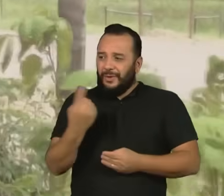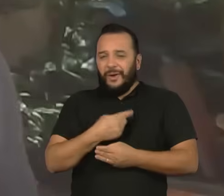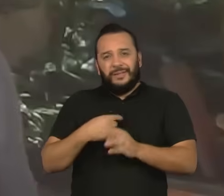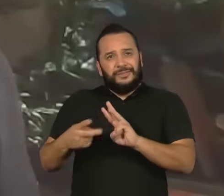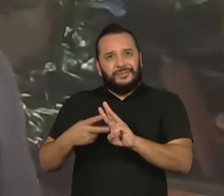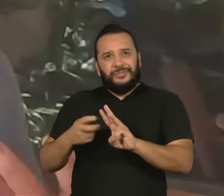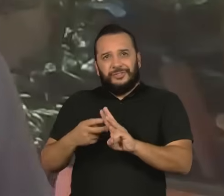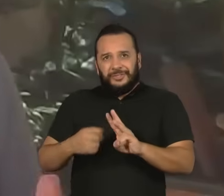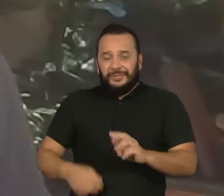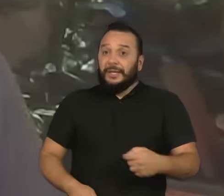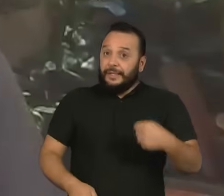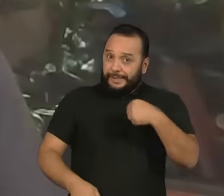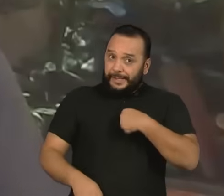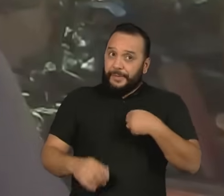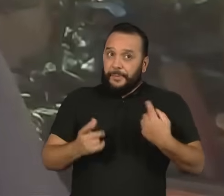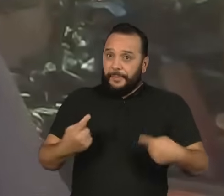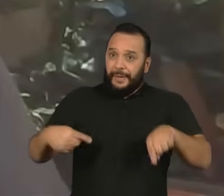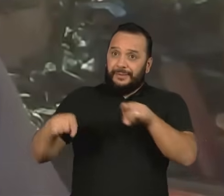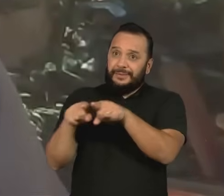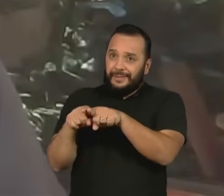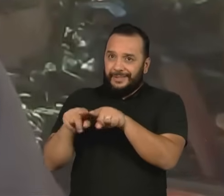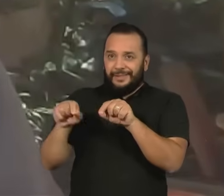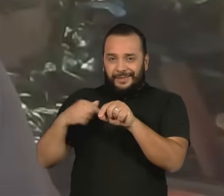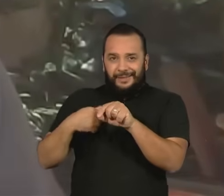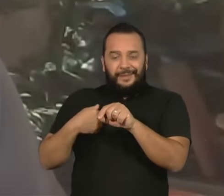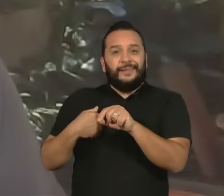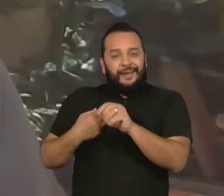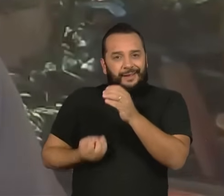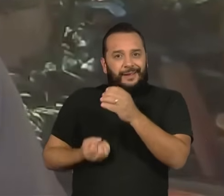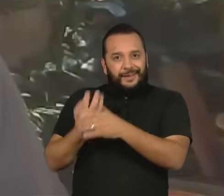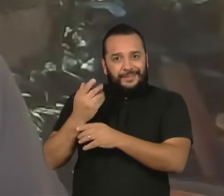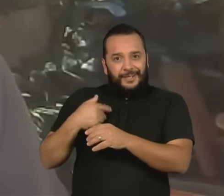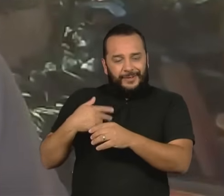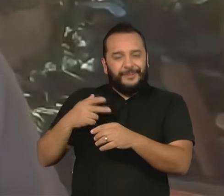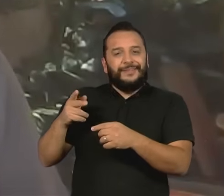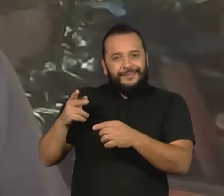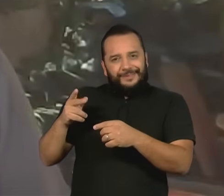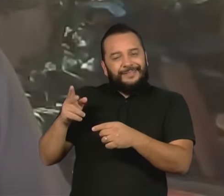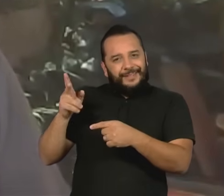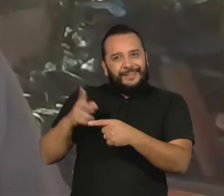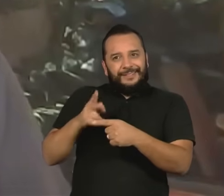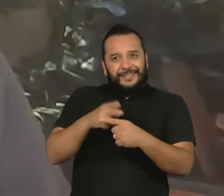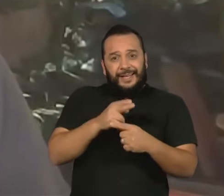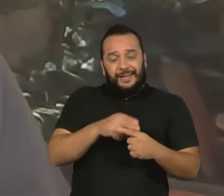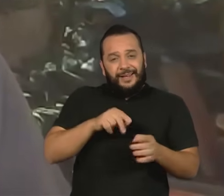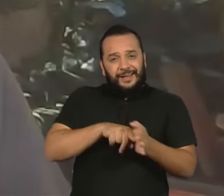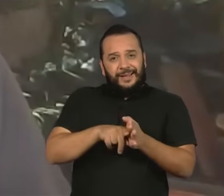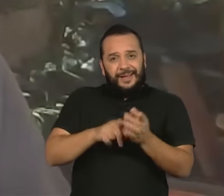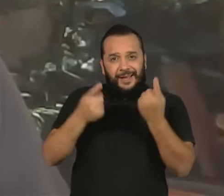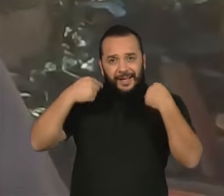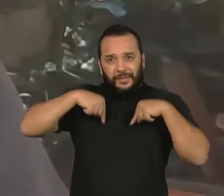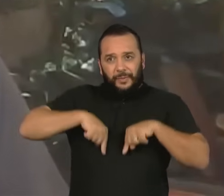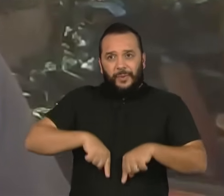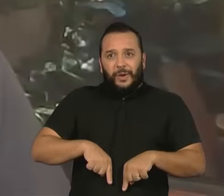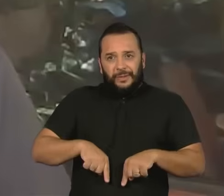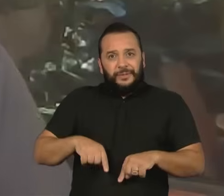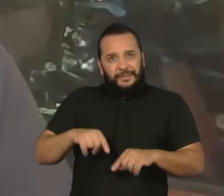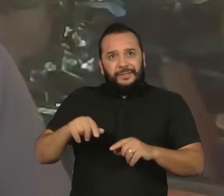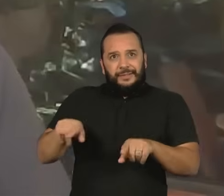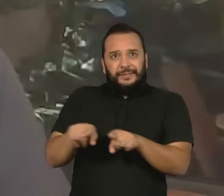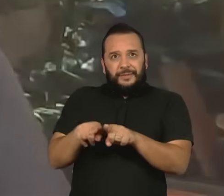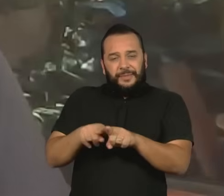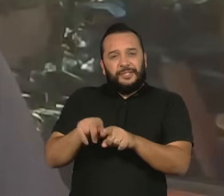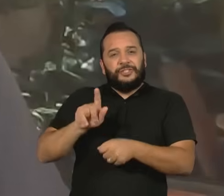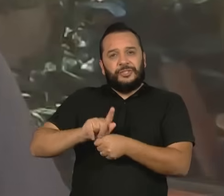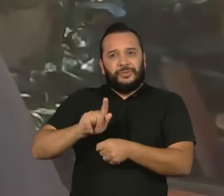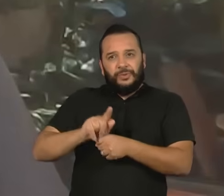tenho uma parceira também na concepção e idealização da série, que é uma antropóloga e realizadora e gestora